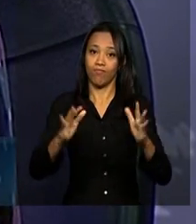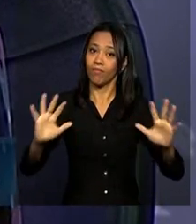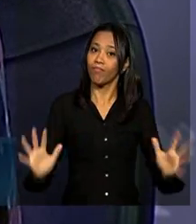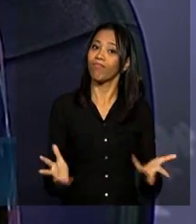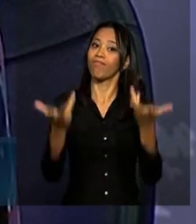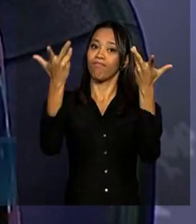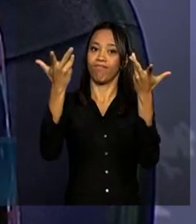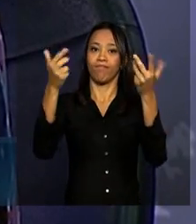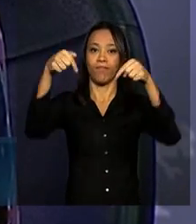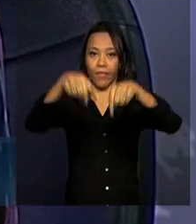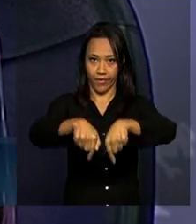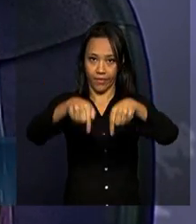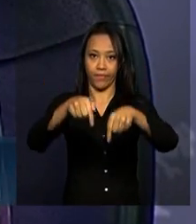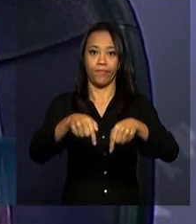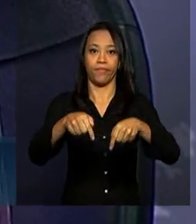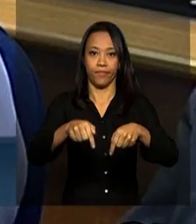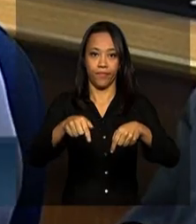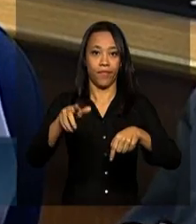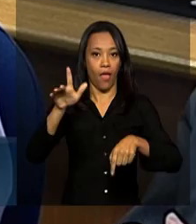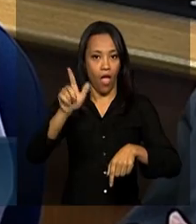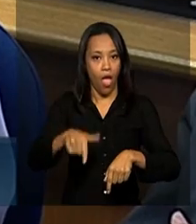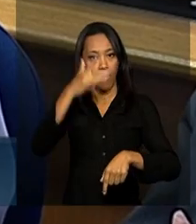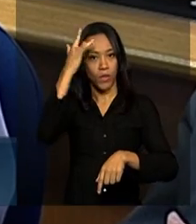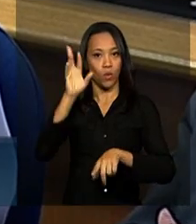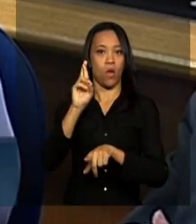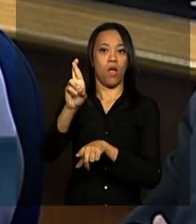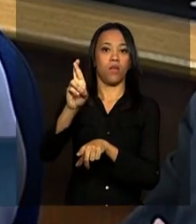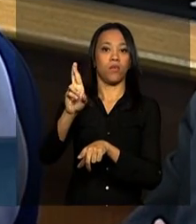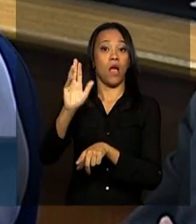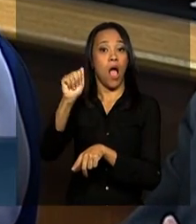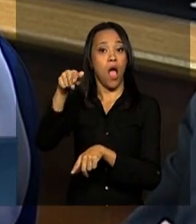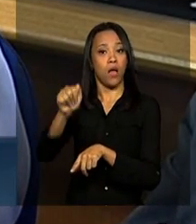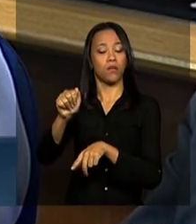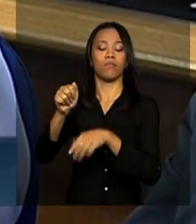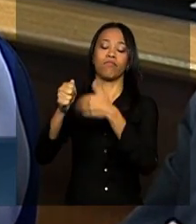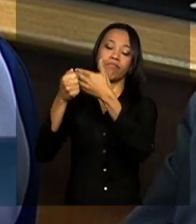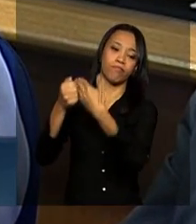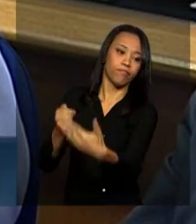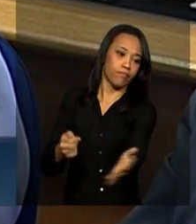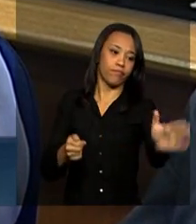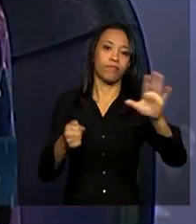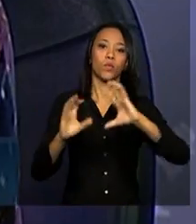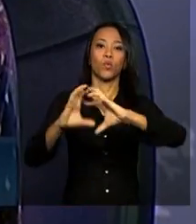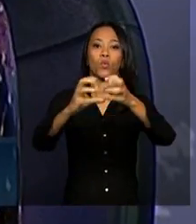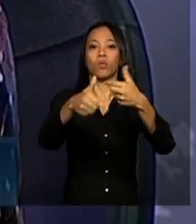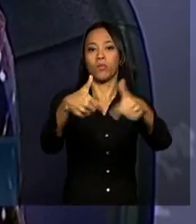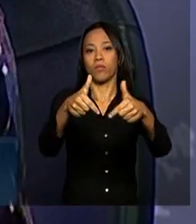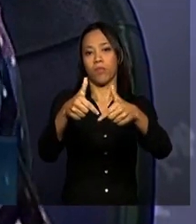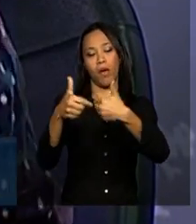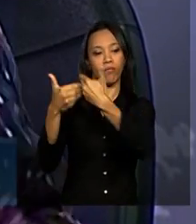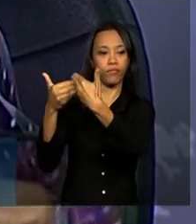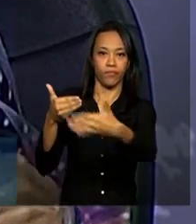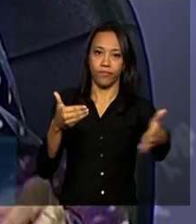comemorando e celebrando aqui hoje. Né? Eu cumprimento a toda a equipe da SPM.